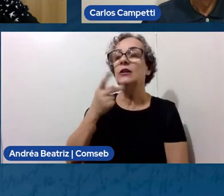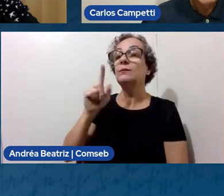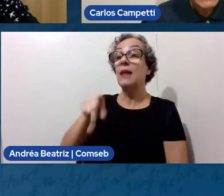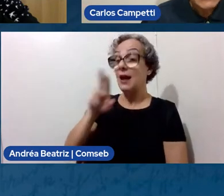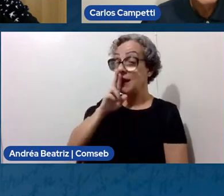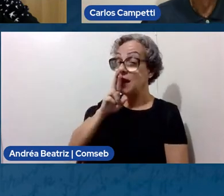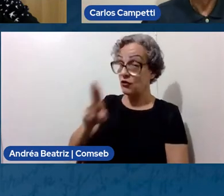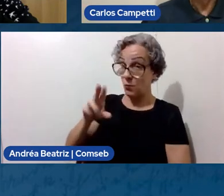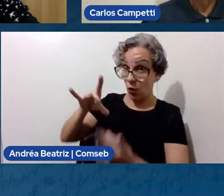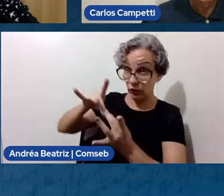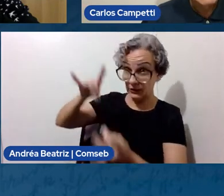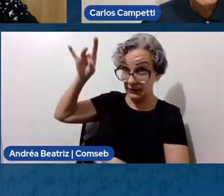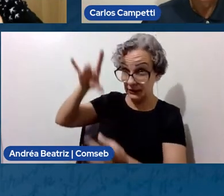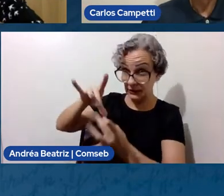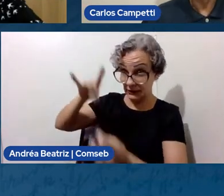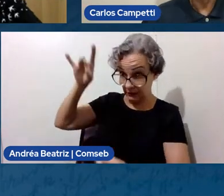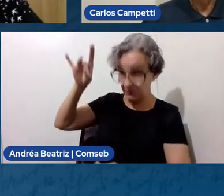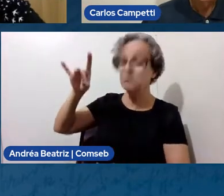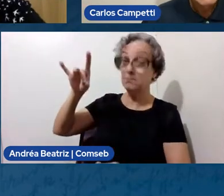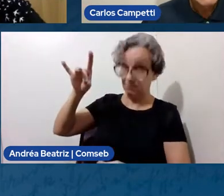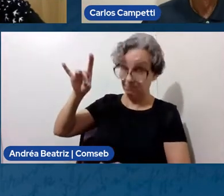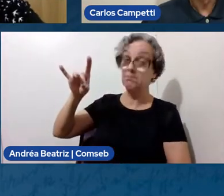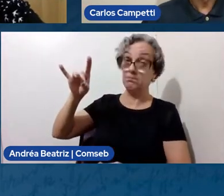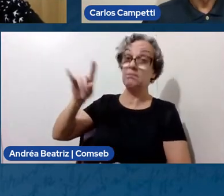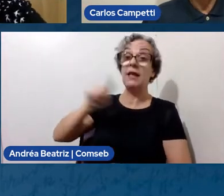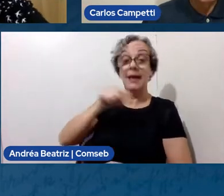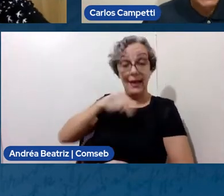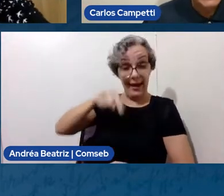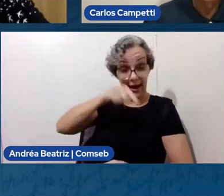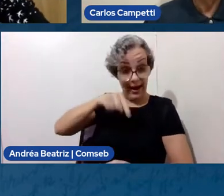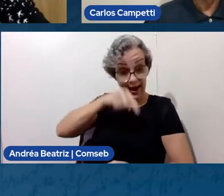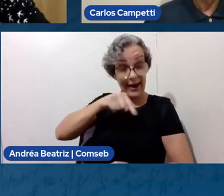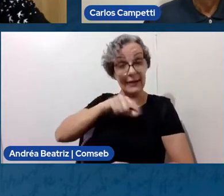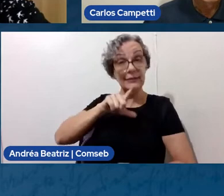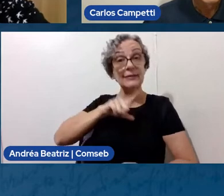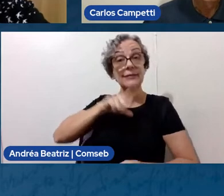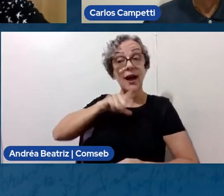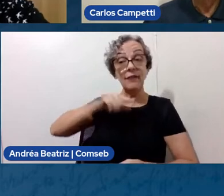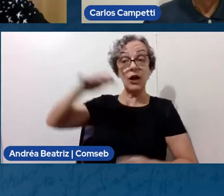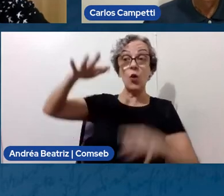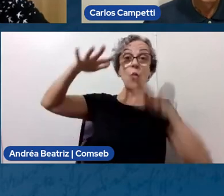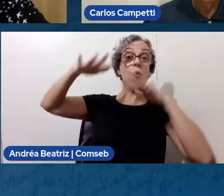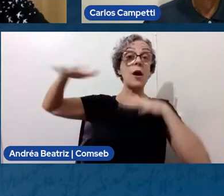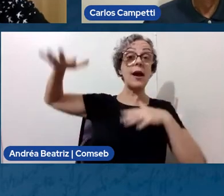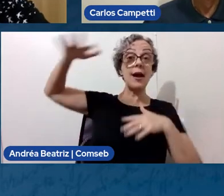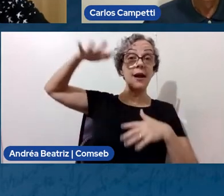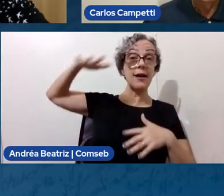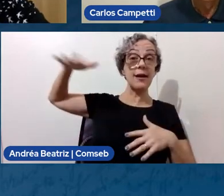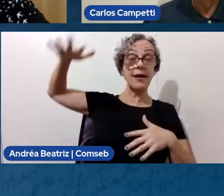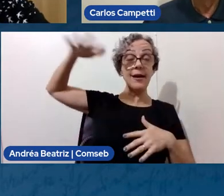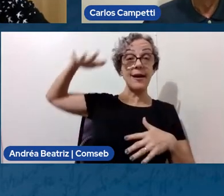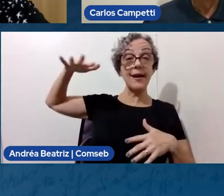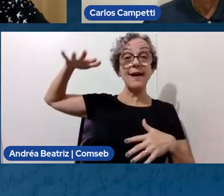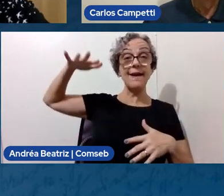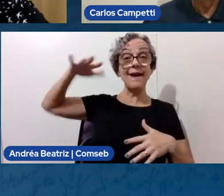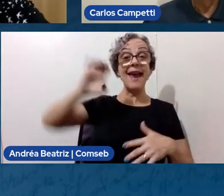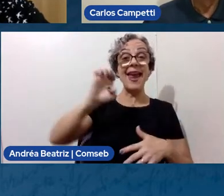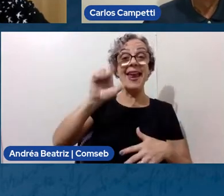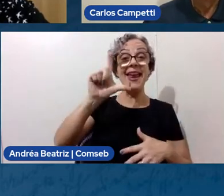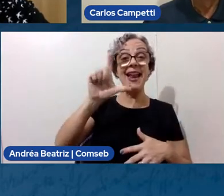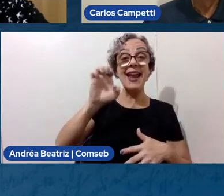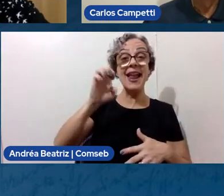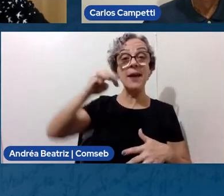Espíritos, que os elementos vivos estavam no espaço, em forma de fluido, entre